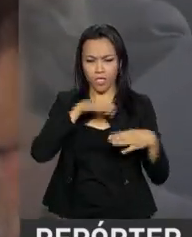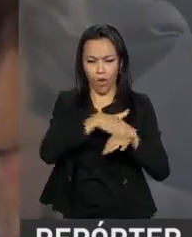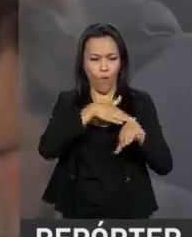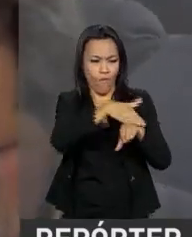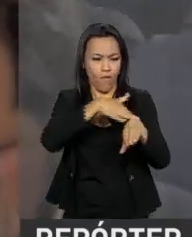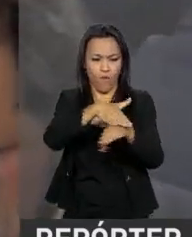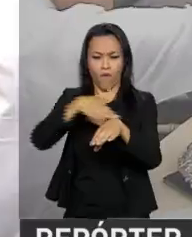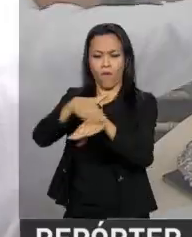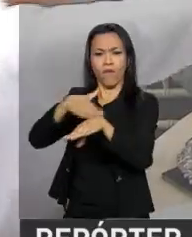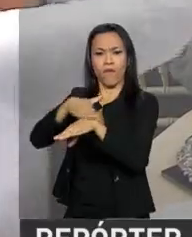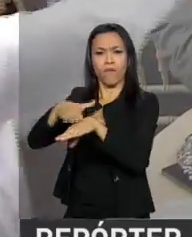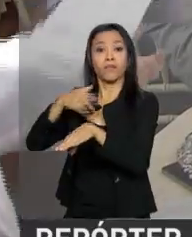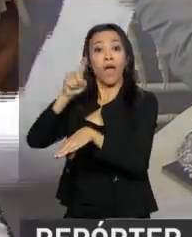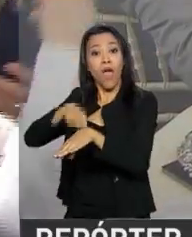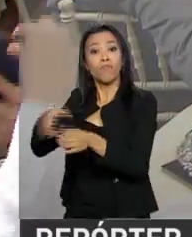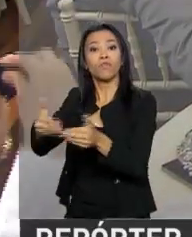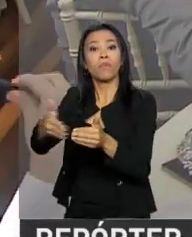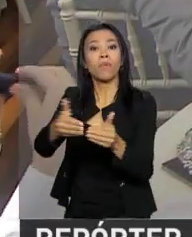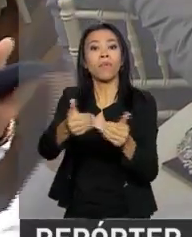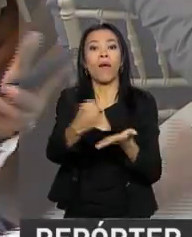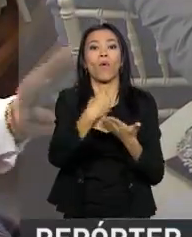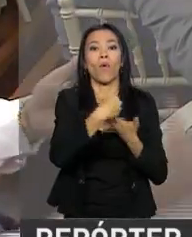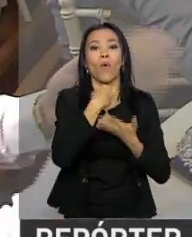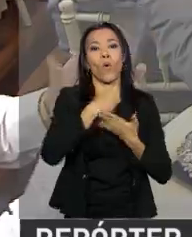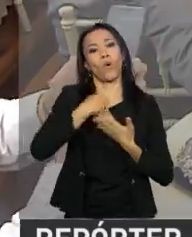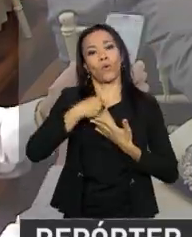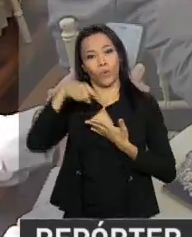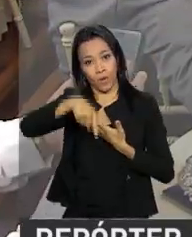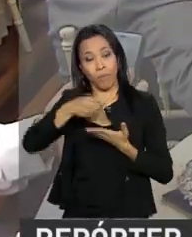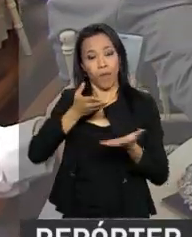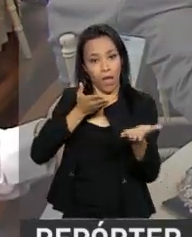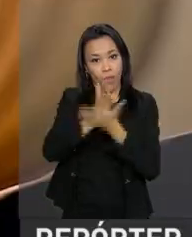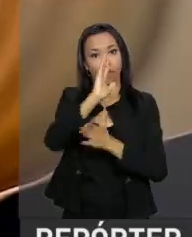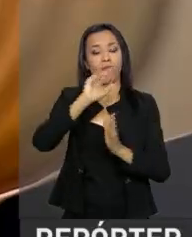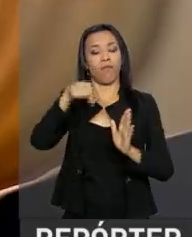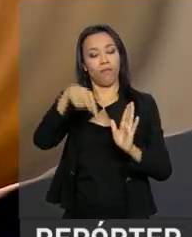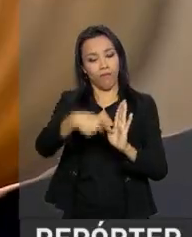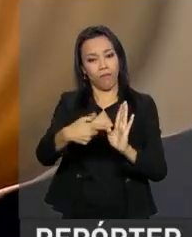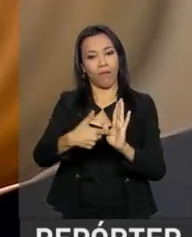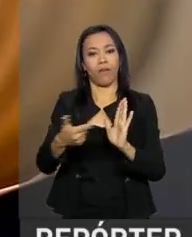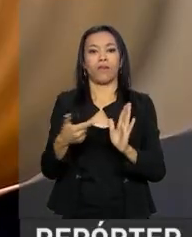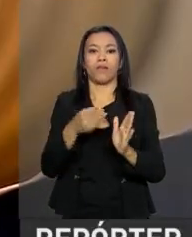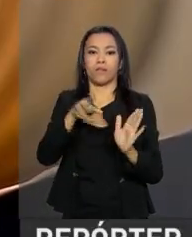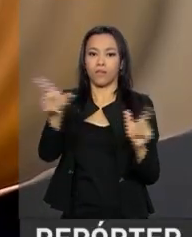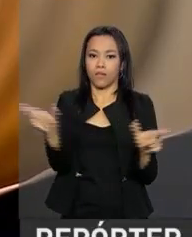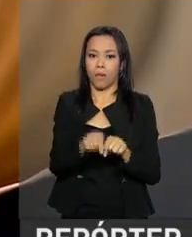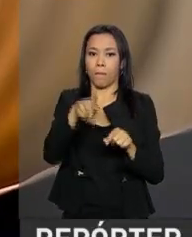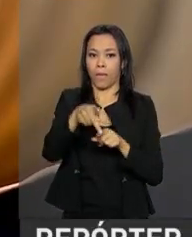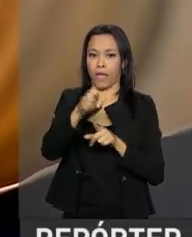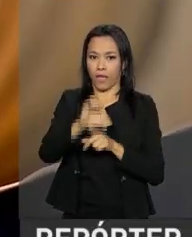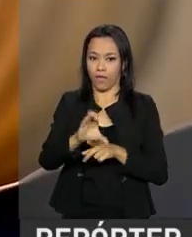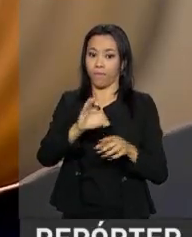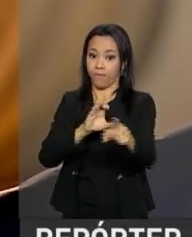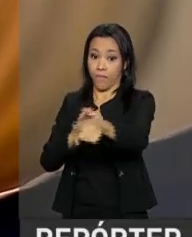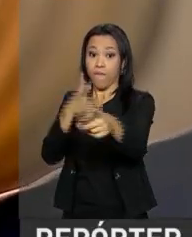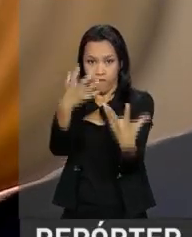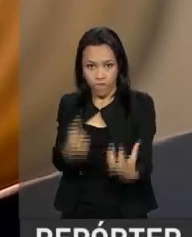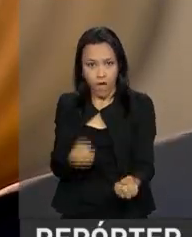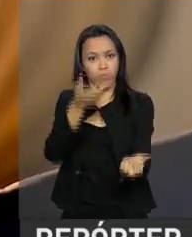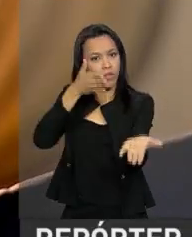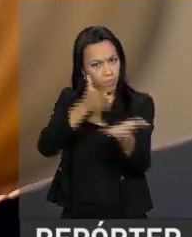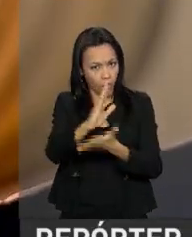para garantir o apoio dos convidados à PEC que limita os gastos públicos. Vamos aprovar essa matéria em primeiro